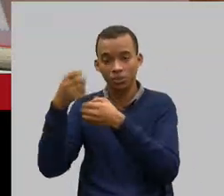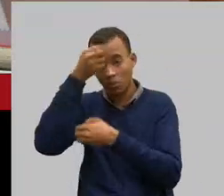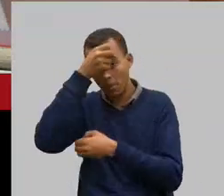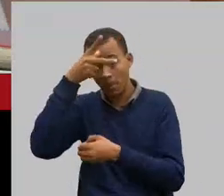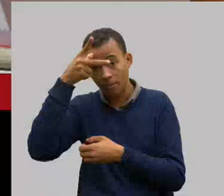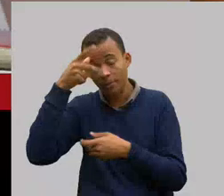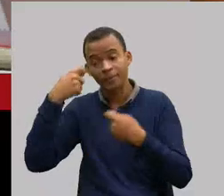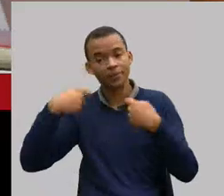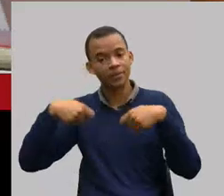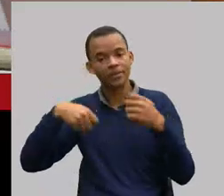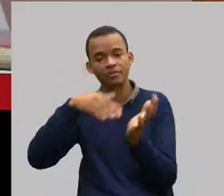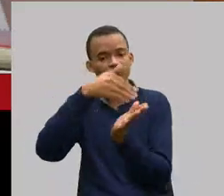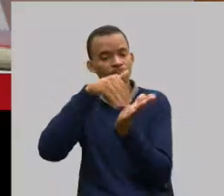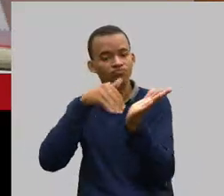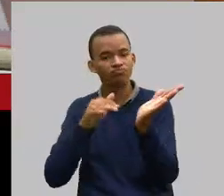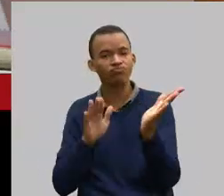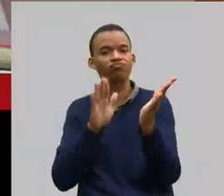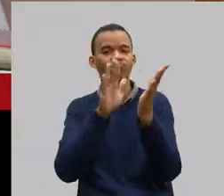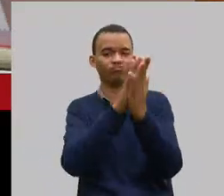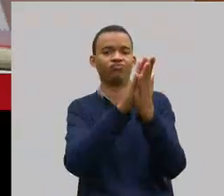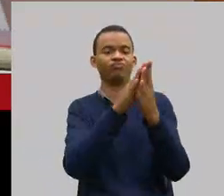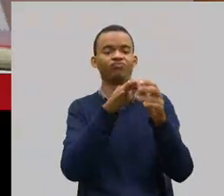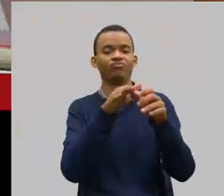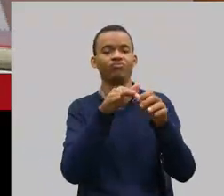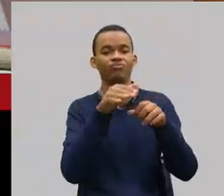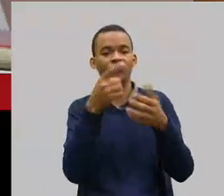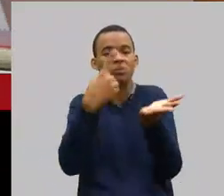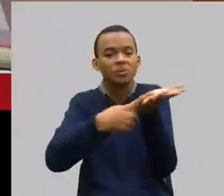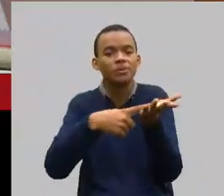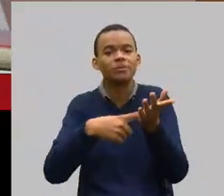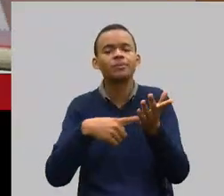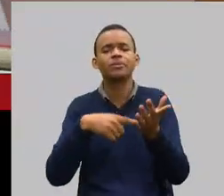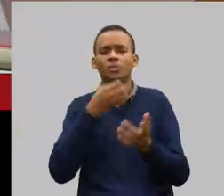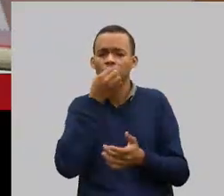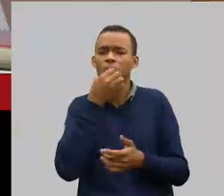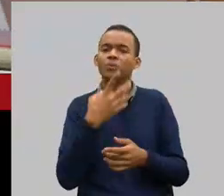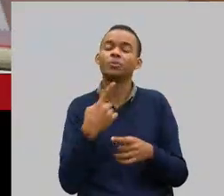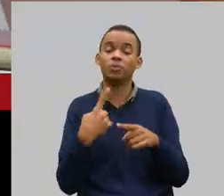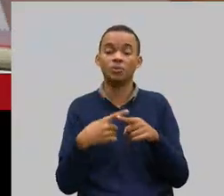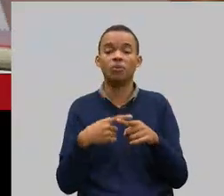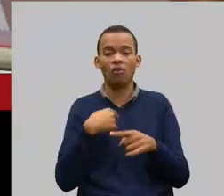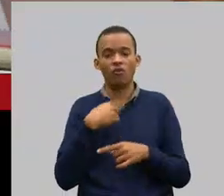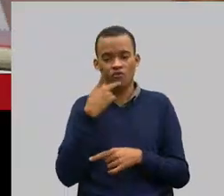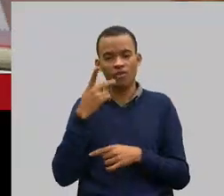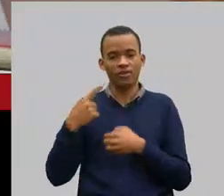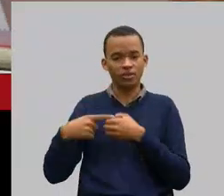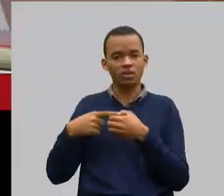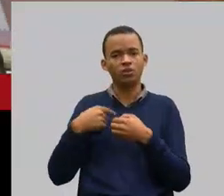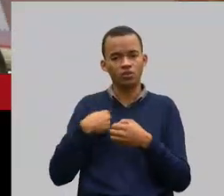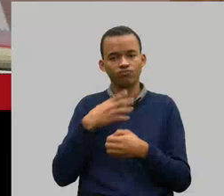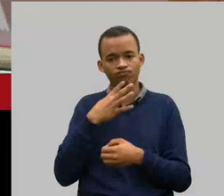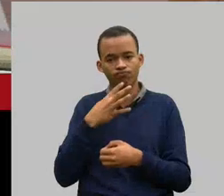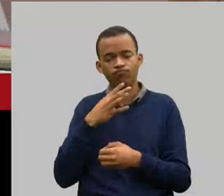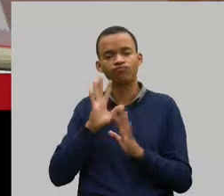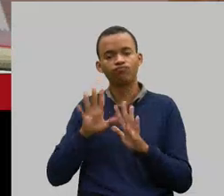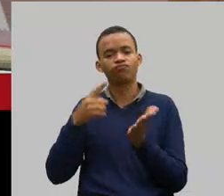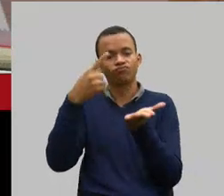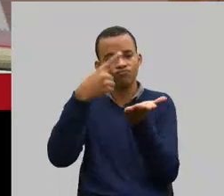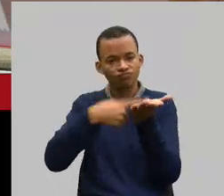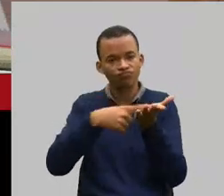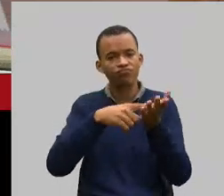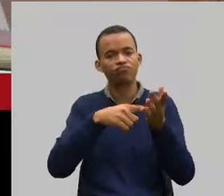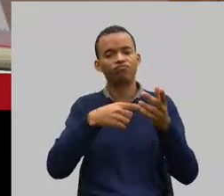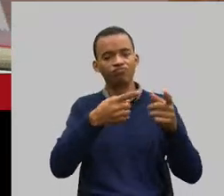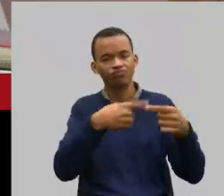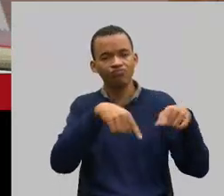isso que vários municípios meus já aderiram a esse plano investe minas que não se fala mais